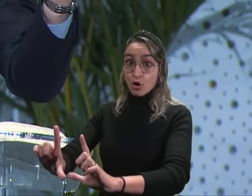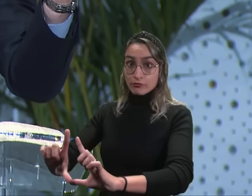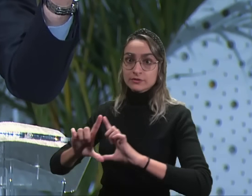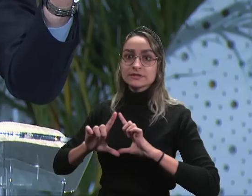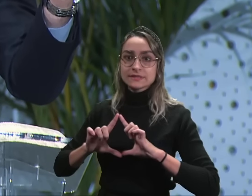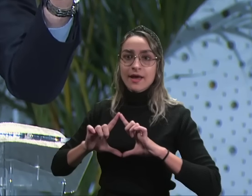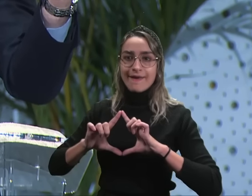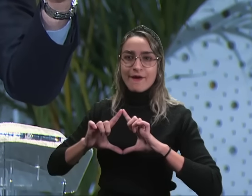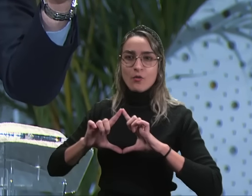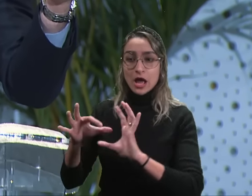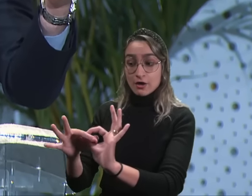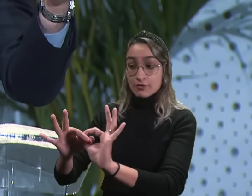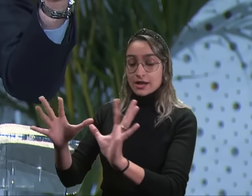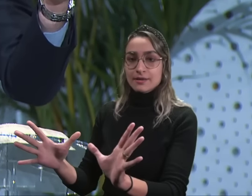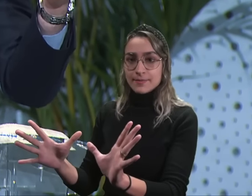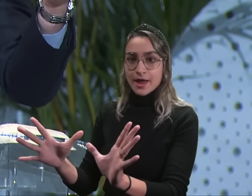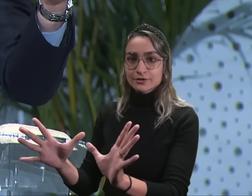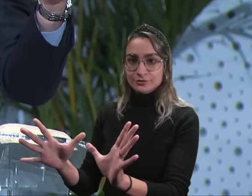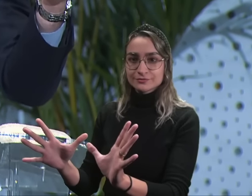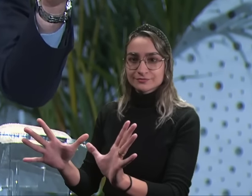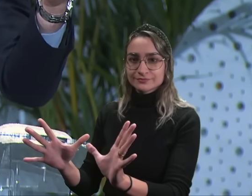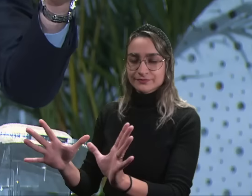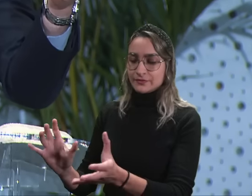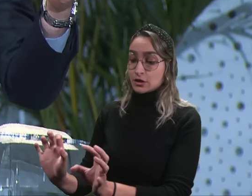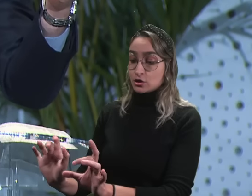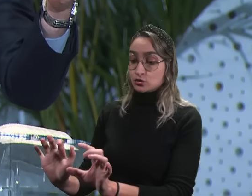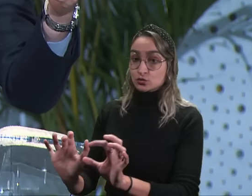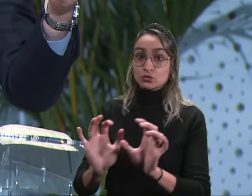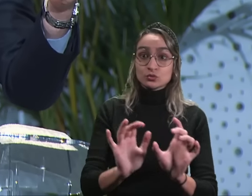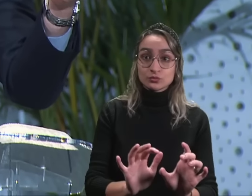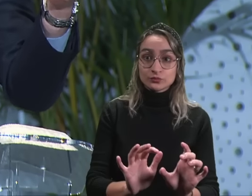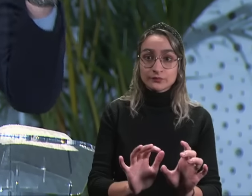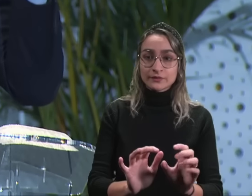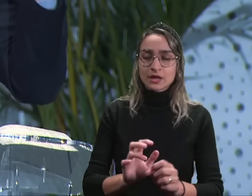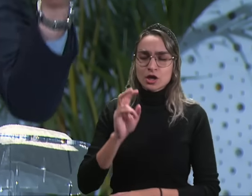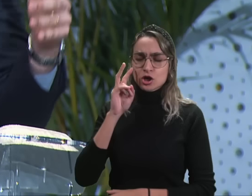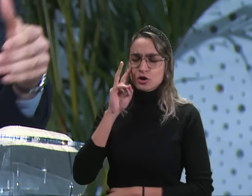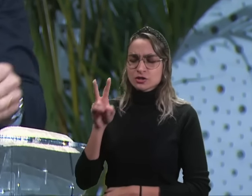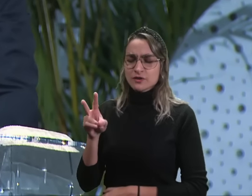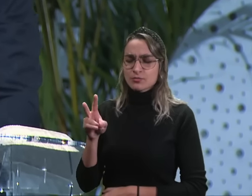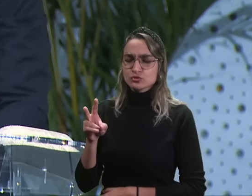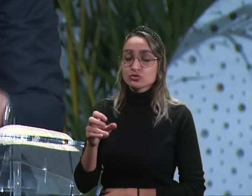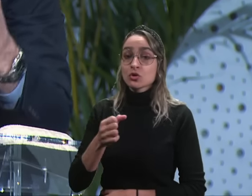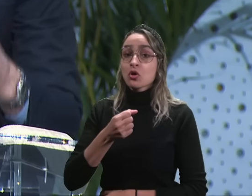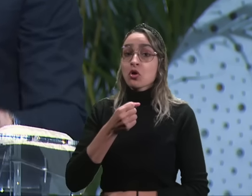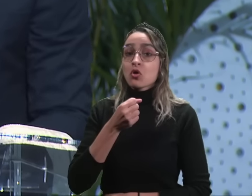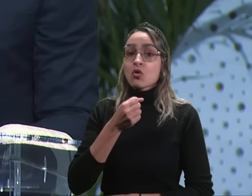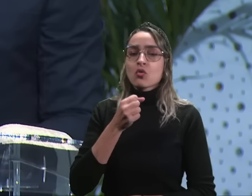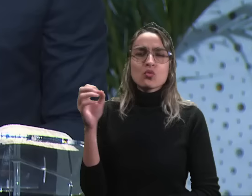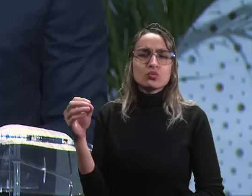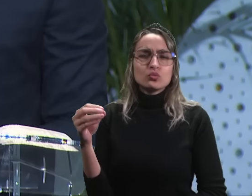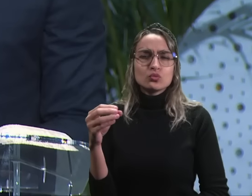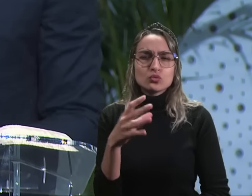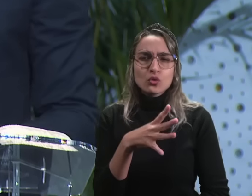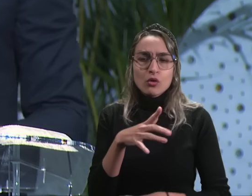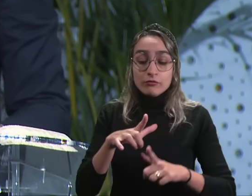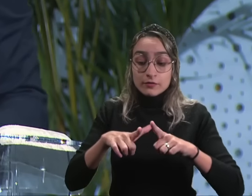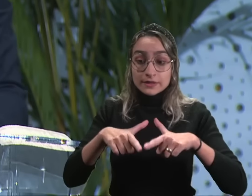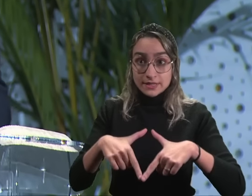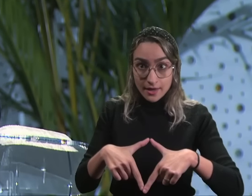Israel moderno no início do tempo do fim nós vemos vários para e alguns Paralelos que eu